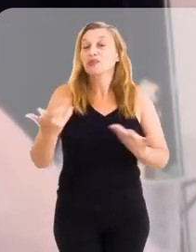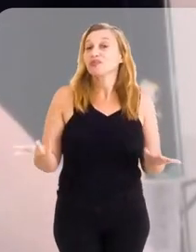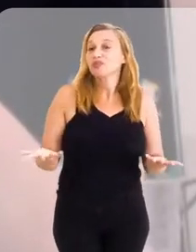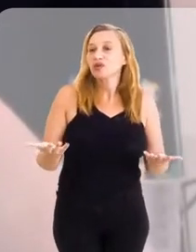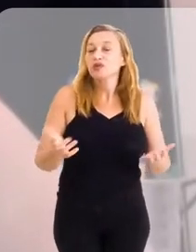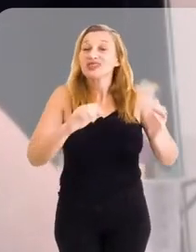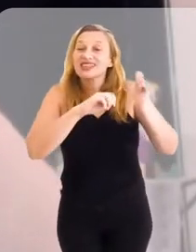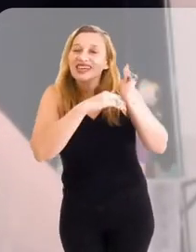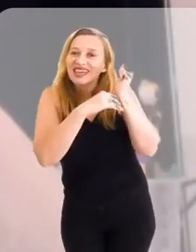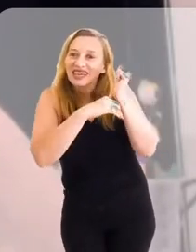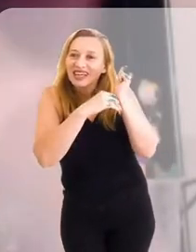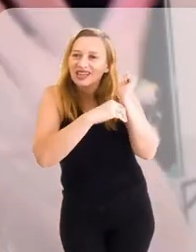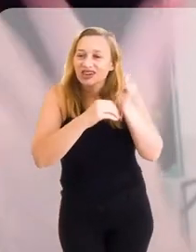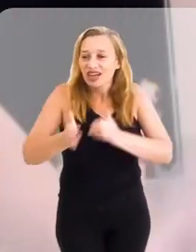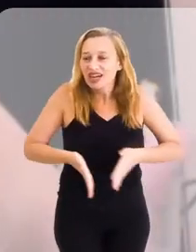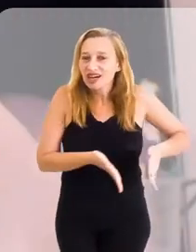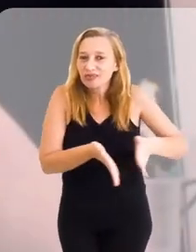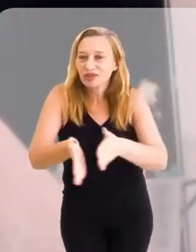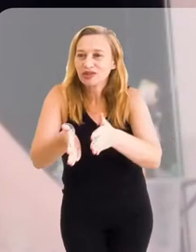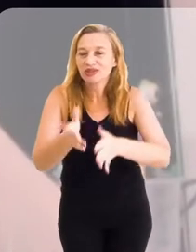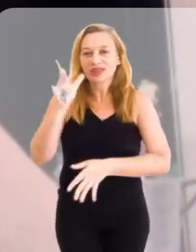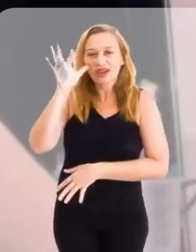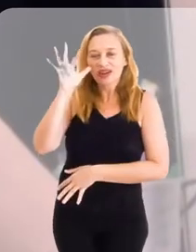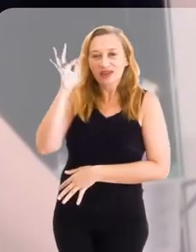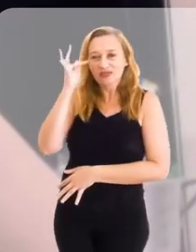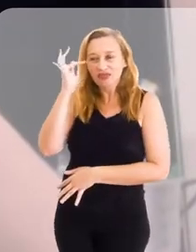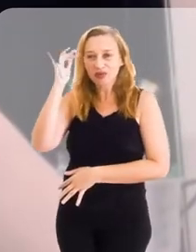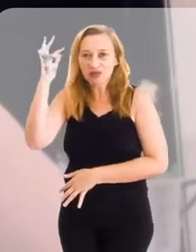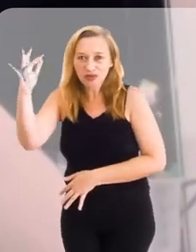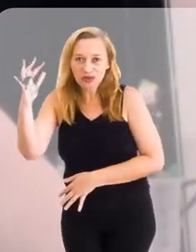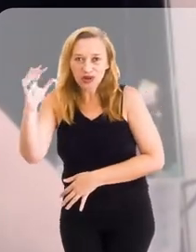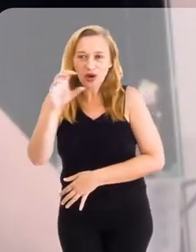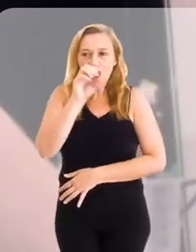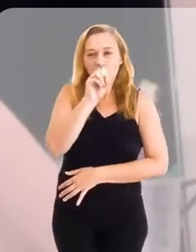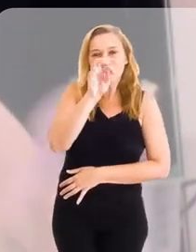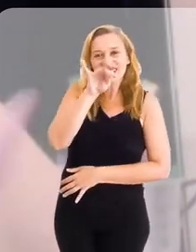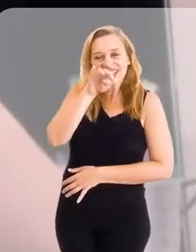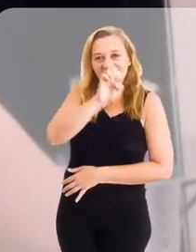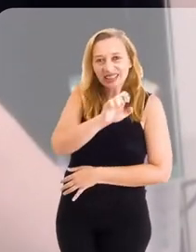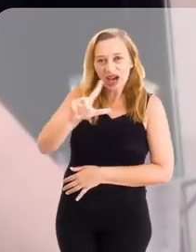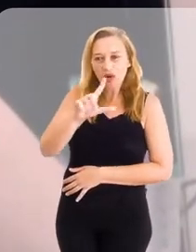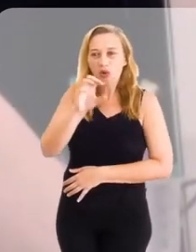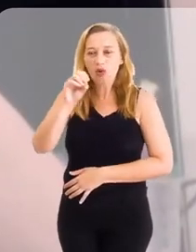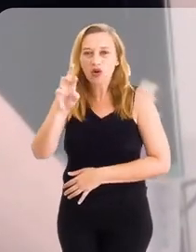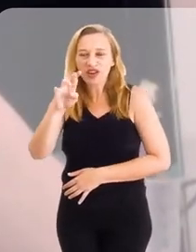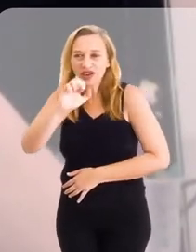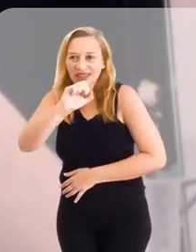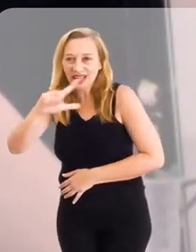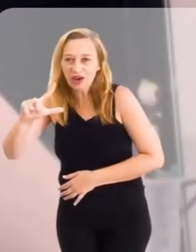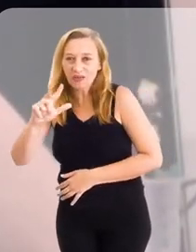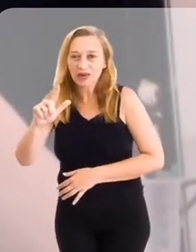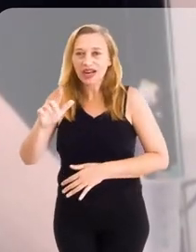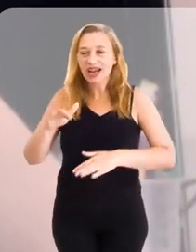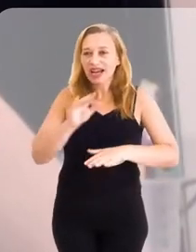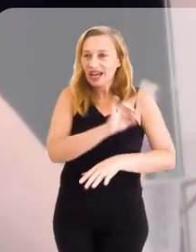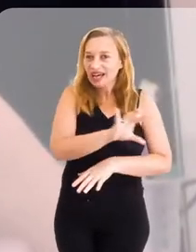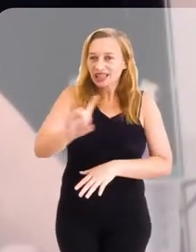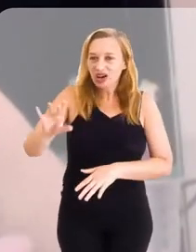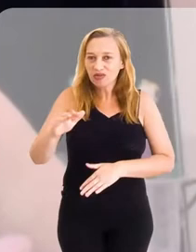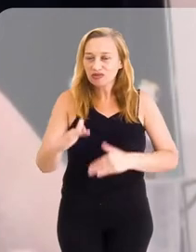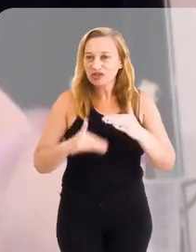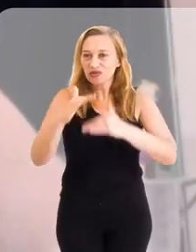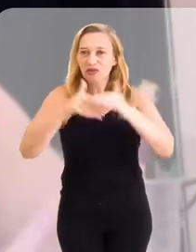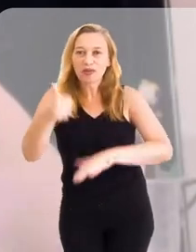O segredo, a busca de caminhos na filosofia ocidental e oriental para que cada um desenvolva o que tem de